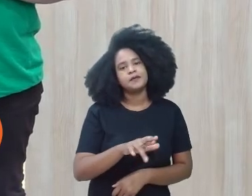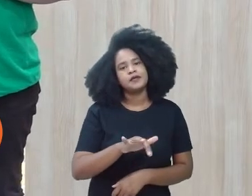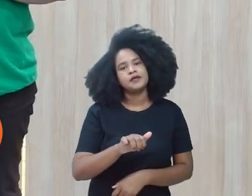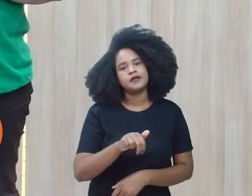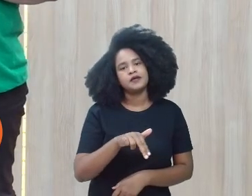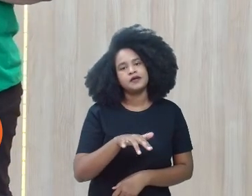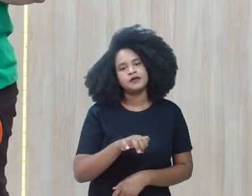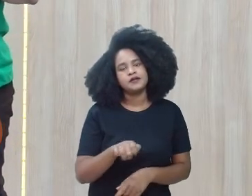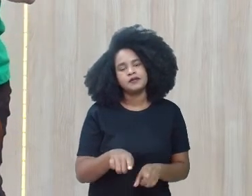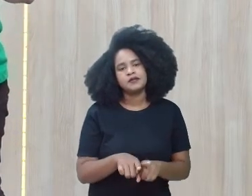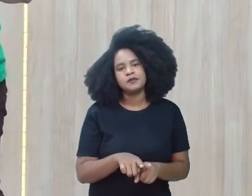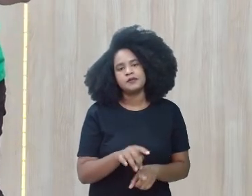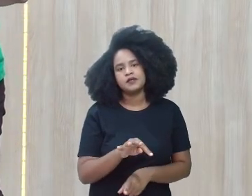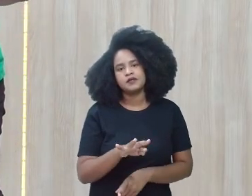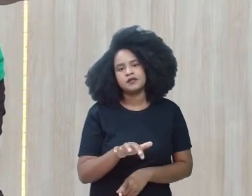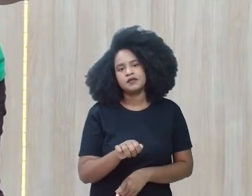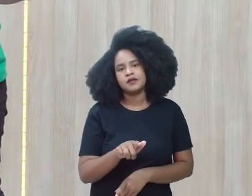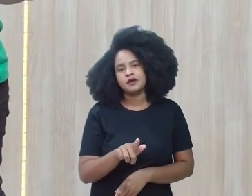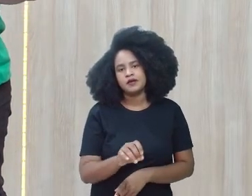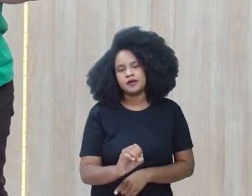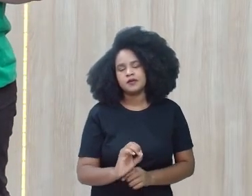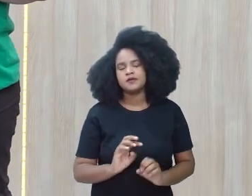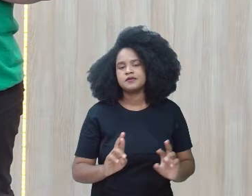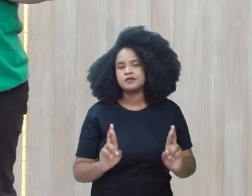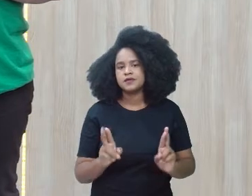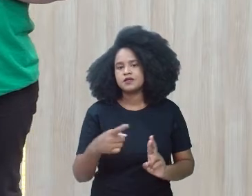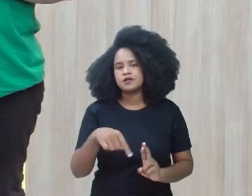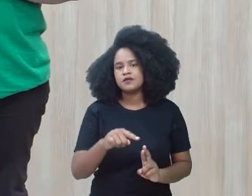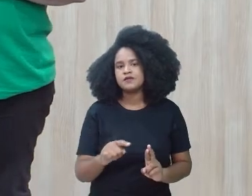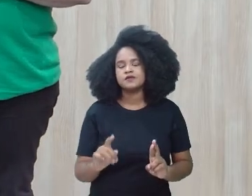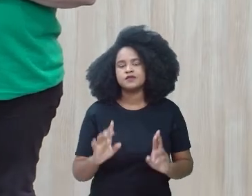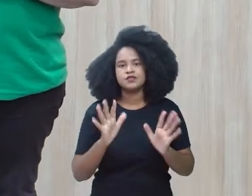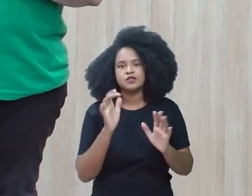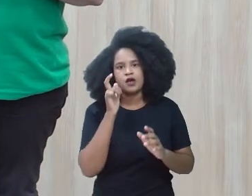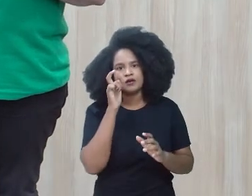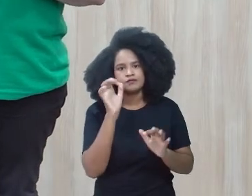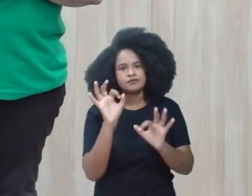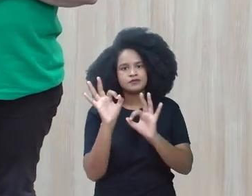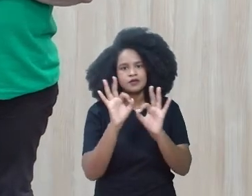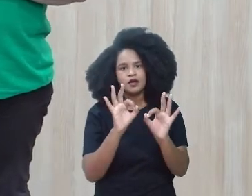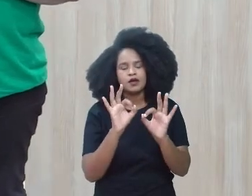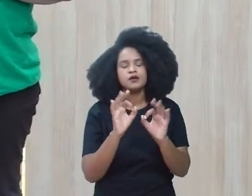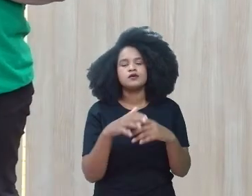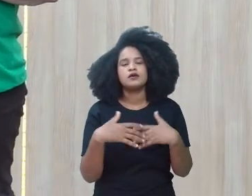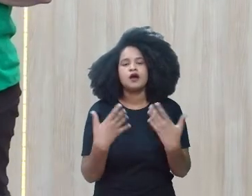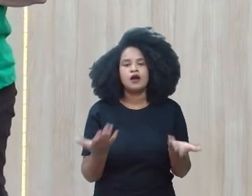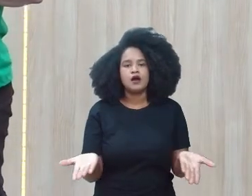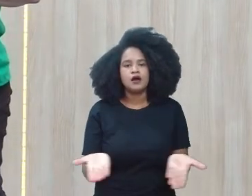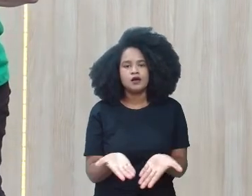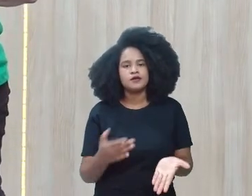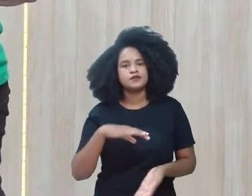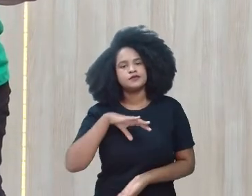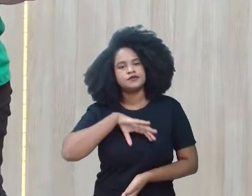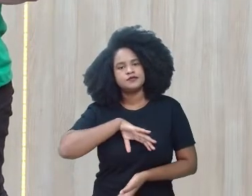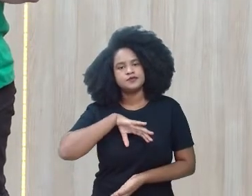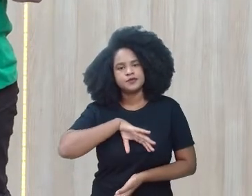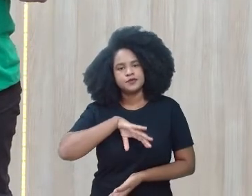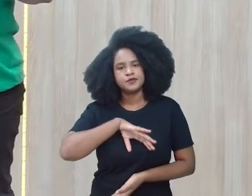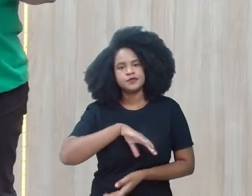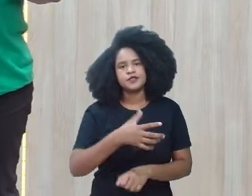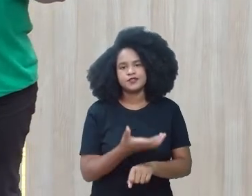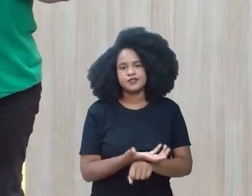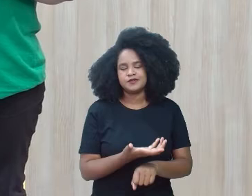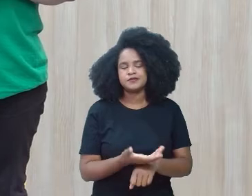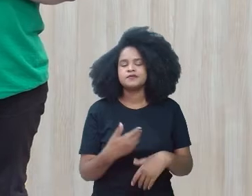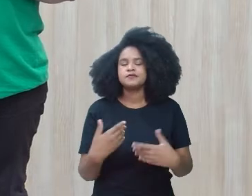professor Tiago. Espero que vocês estejam aí conectados. Estamos iniciando uma aula de língua portuguesa. Eu me